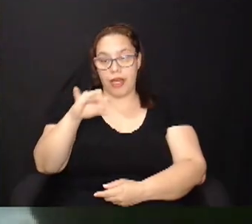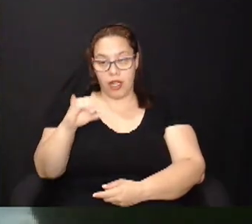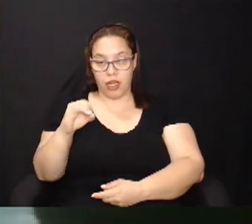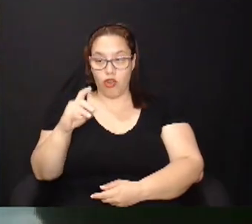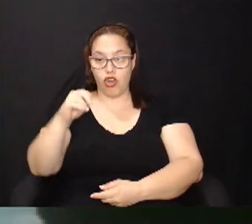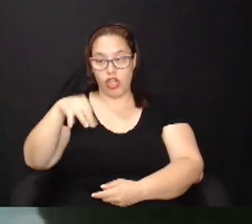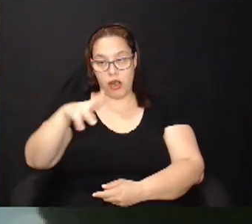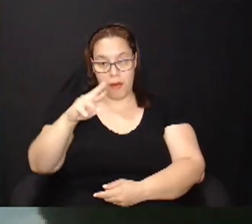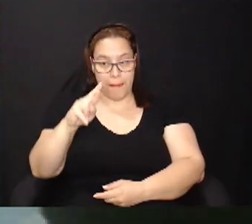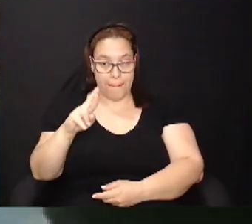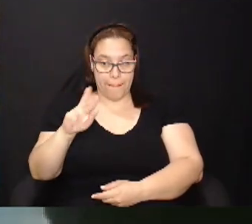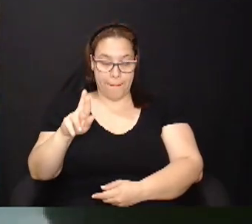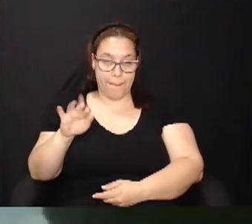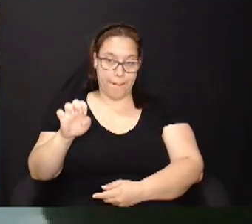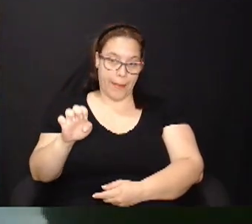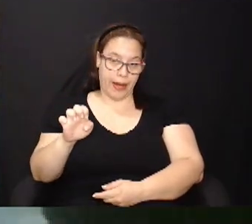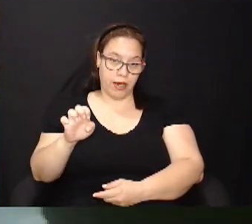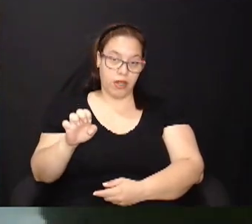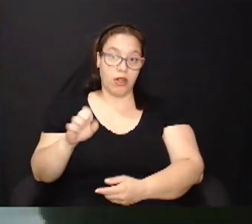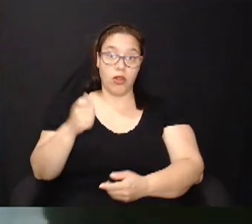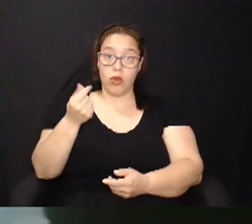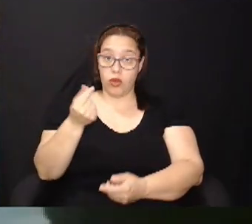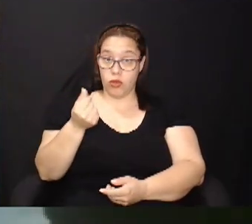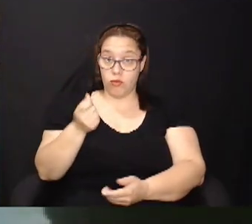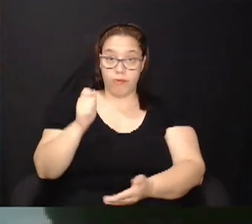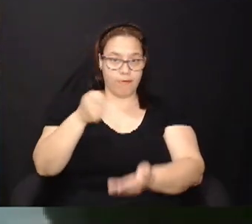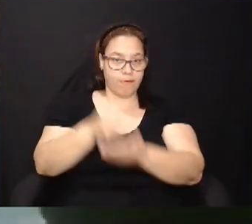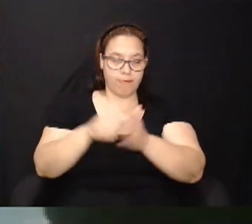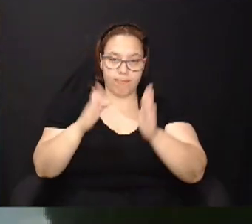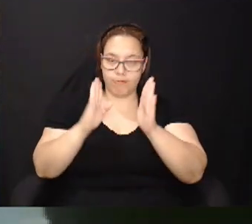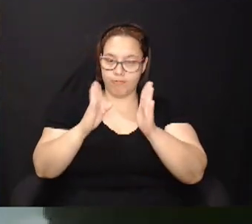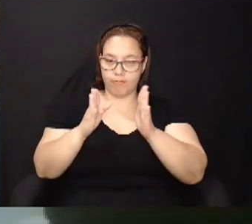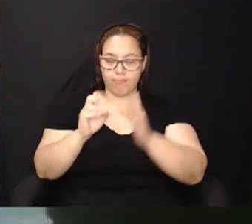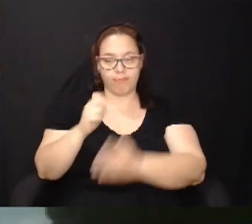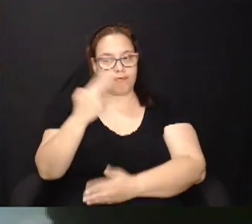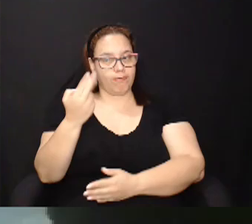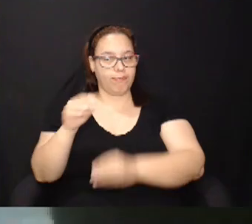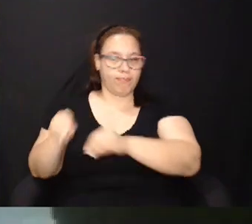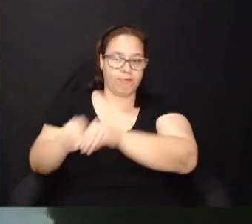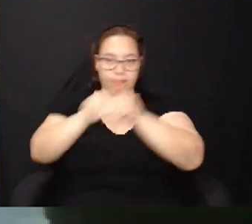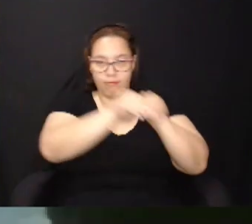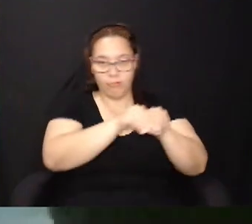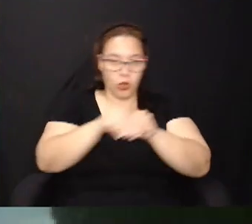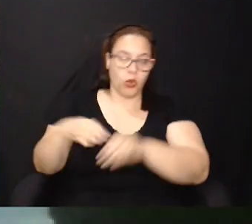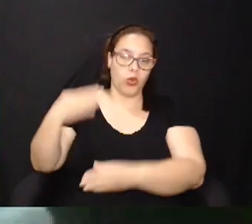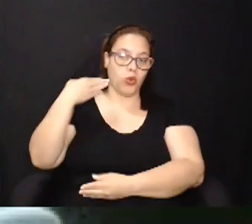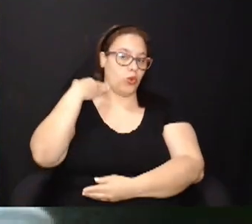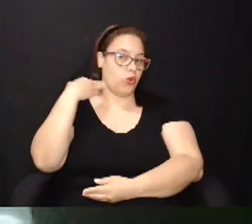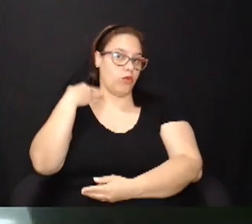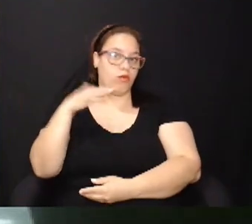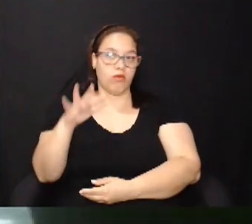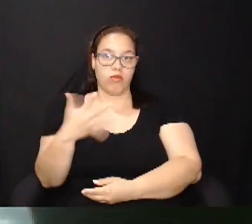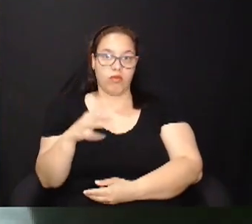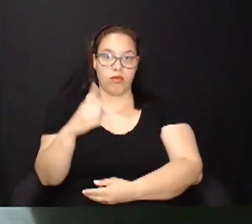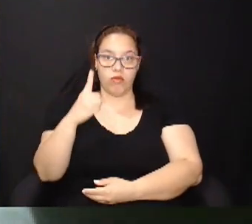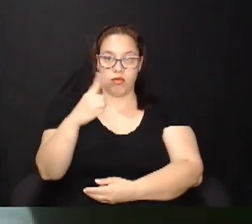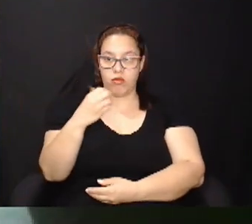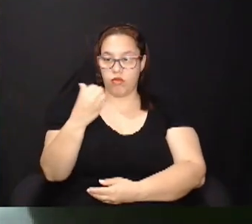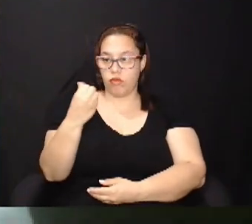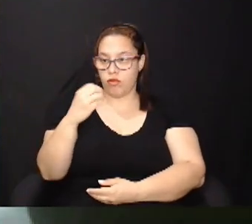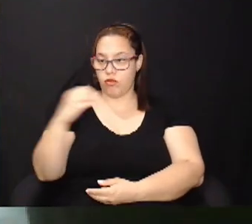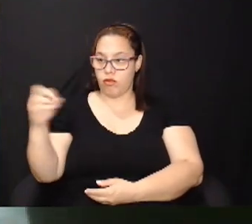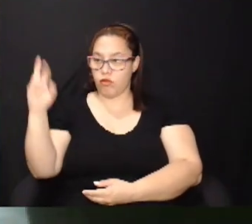uma indenização na hora em dinheiro, voucher ou transferência bancária de mais ou menos R$ 1.600 em voo nacional,